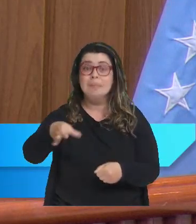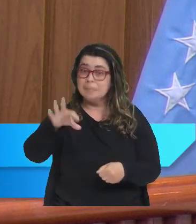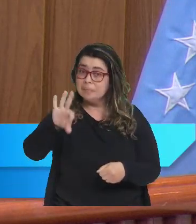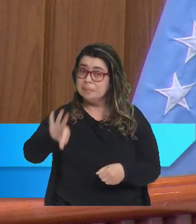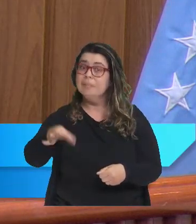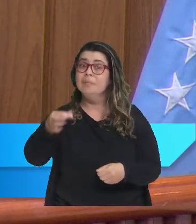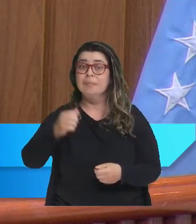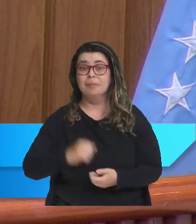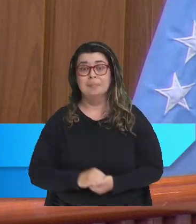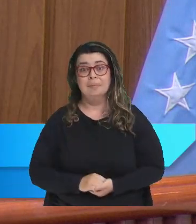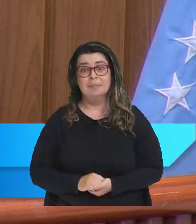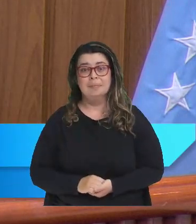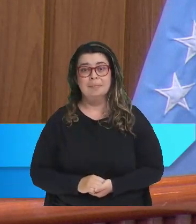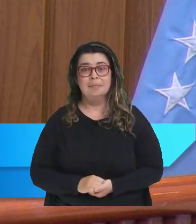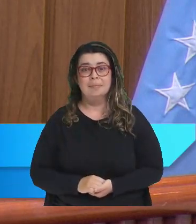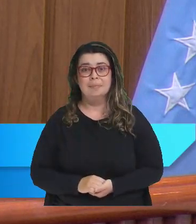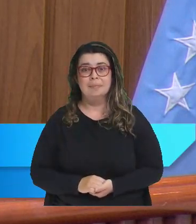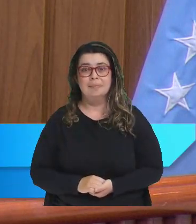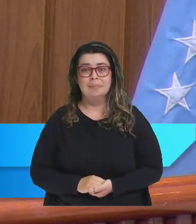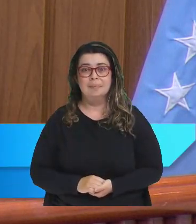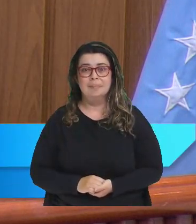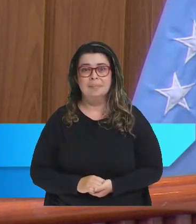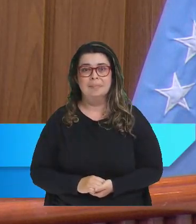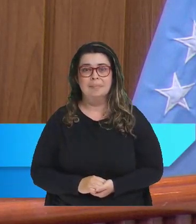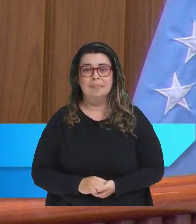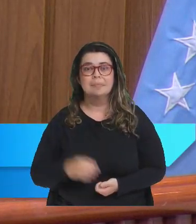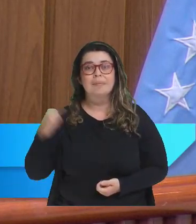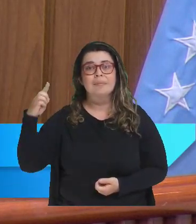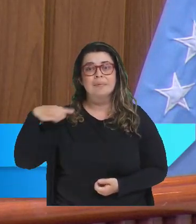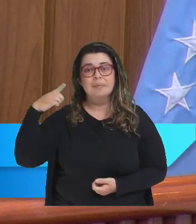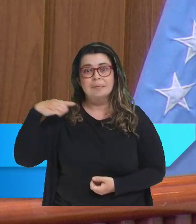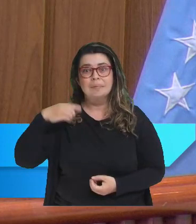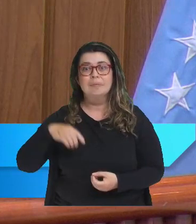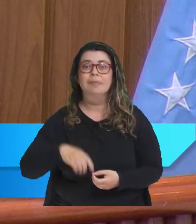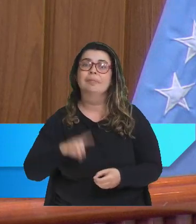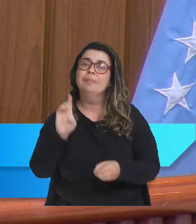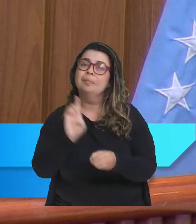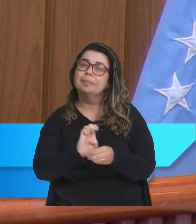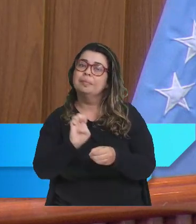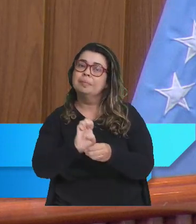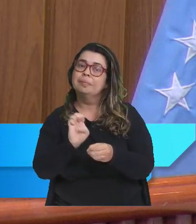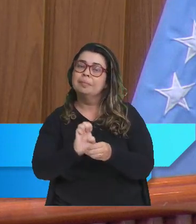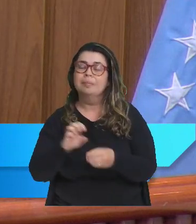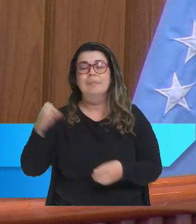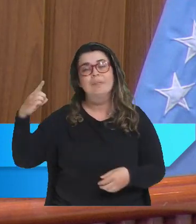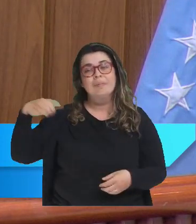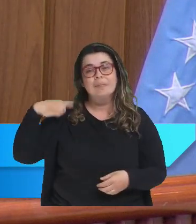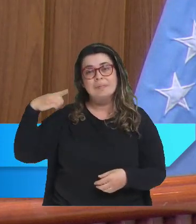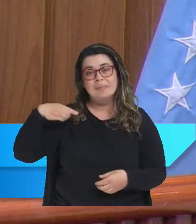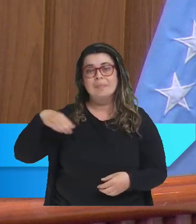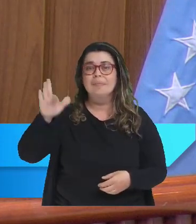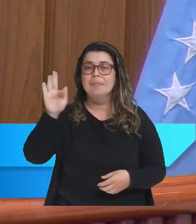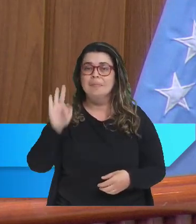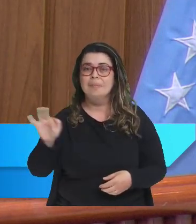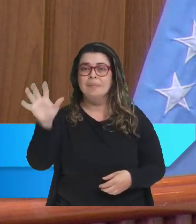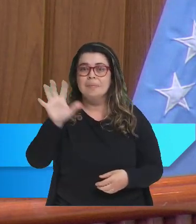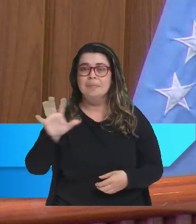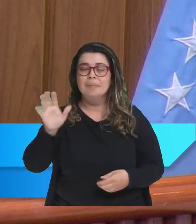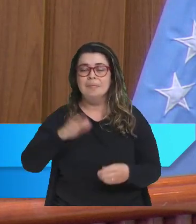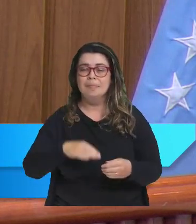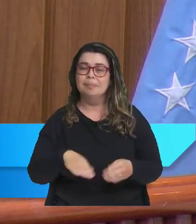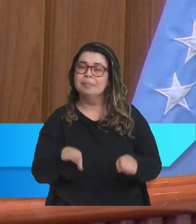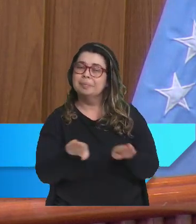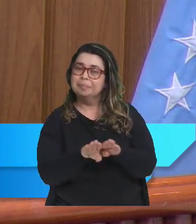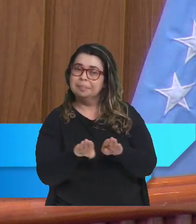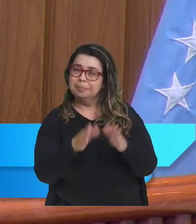de eleger o seu deputado estadual e o seu deputado federal. E quero parabenizar também